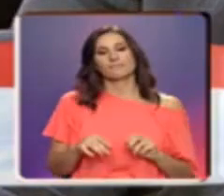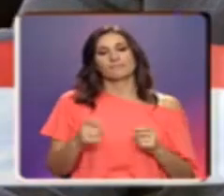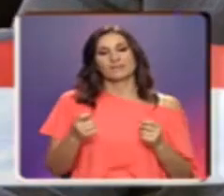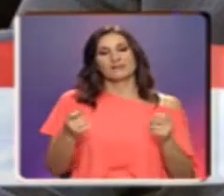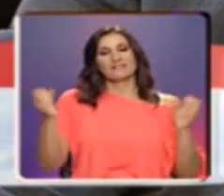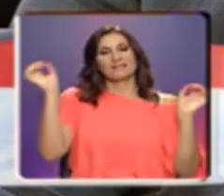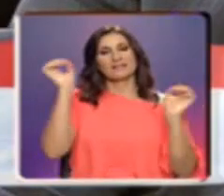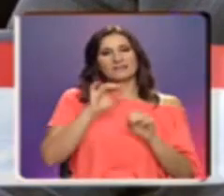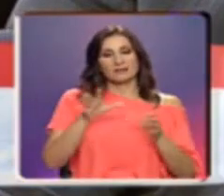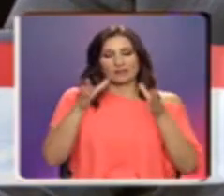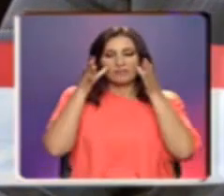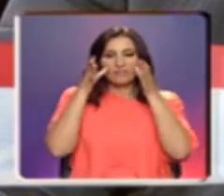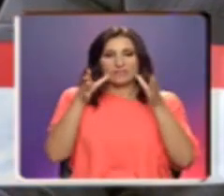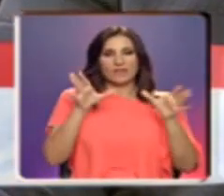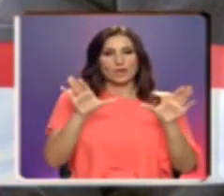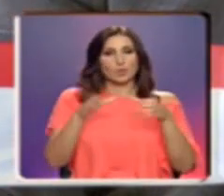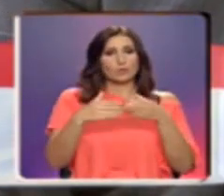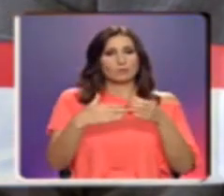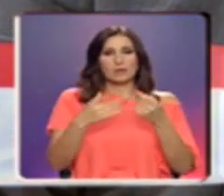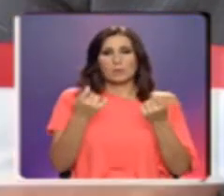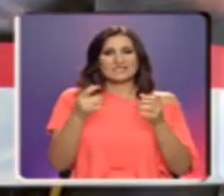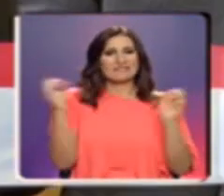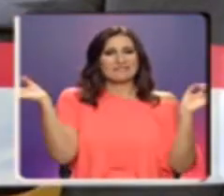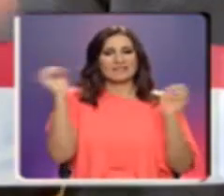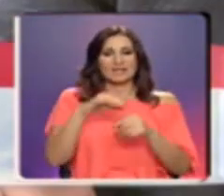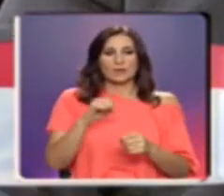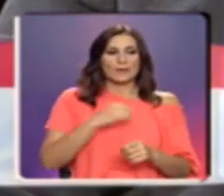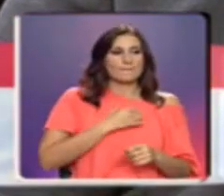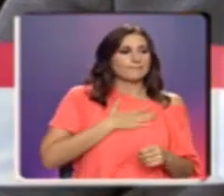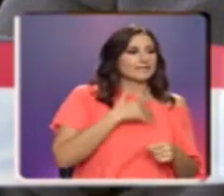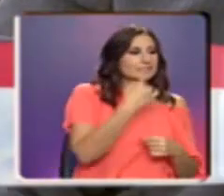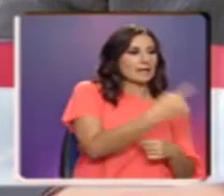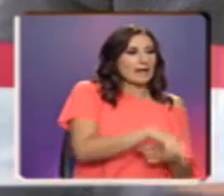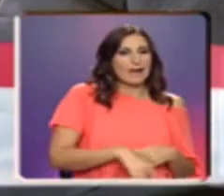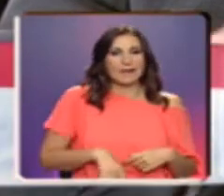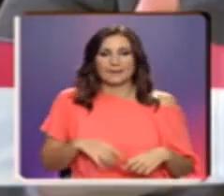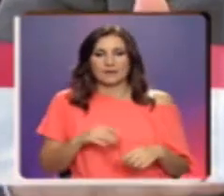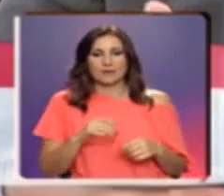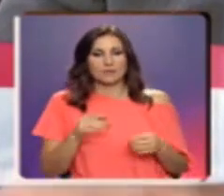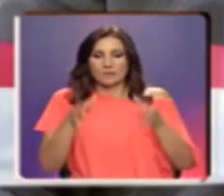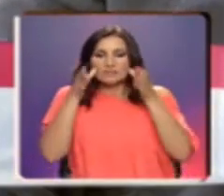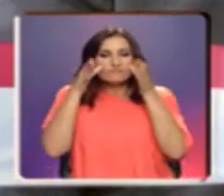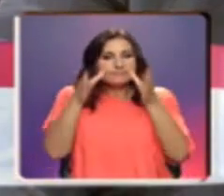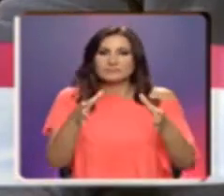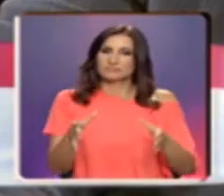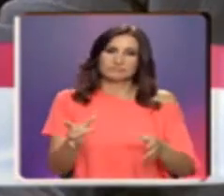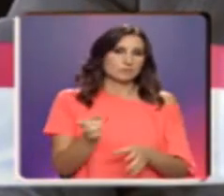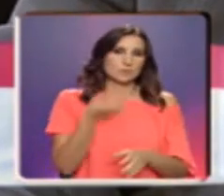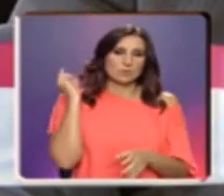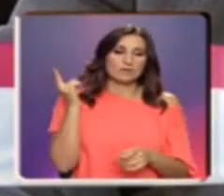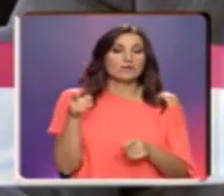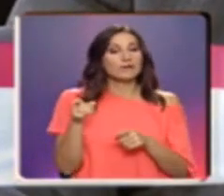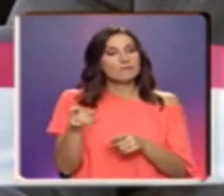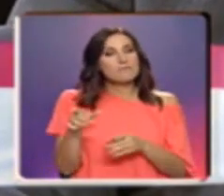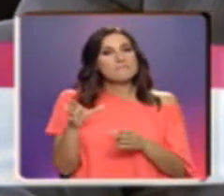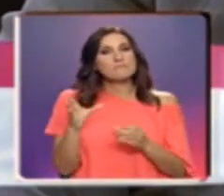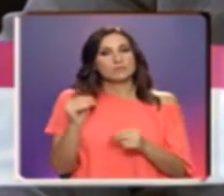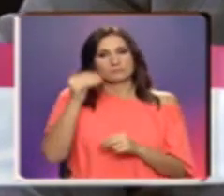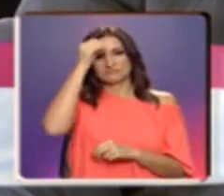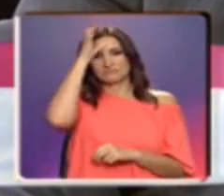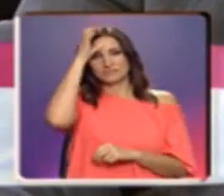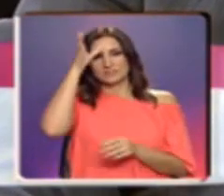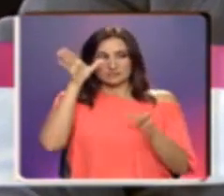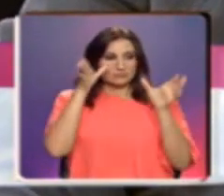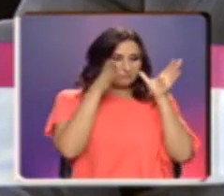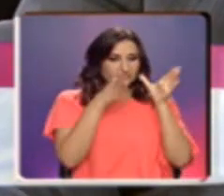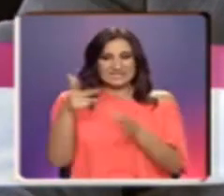quase ninguém se dedica ao clube. Ou tem empresas, ou tem... Não se dedicam ao clube. E ele aí foi extremamente